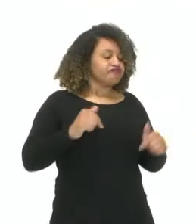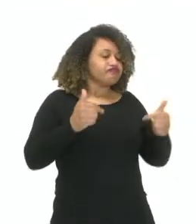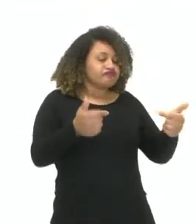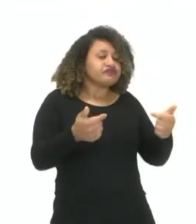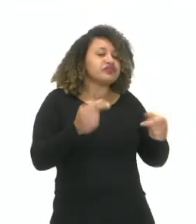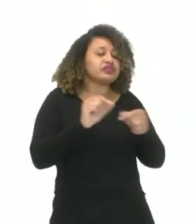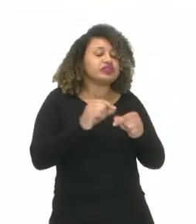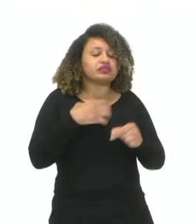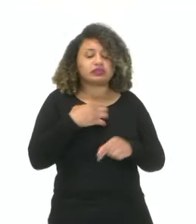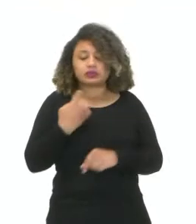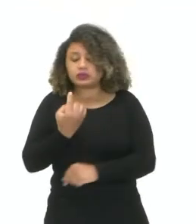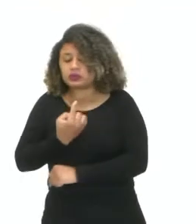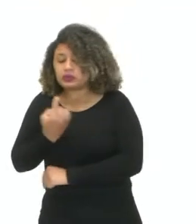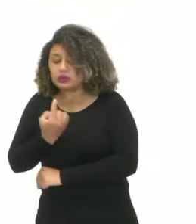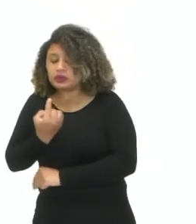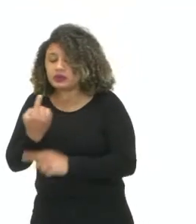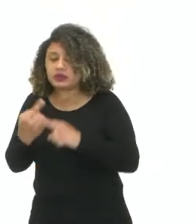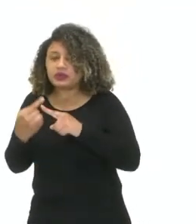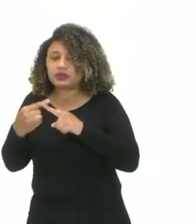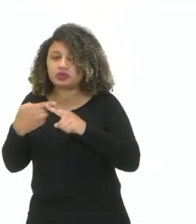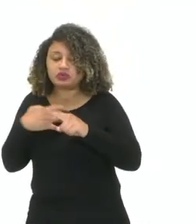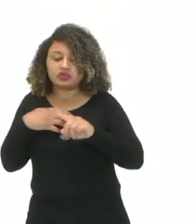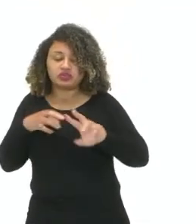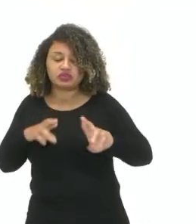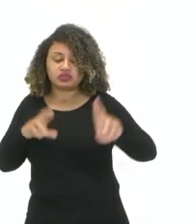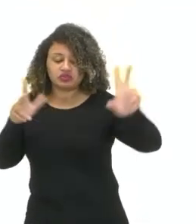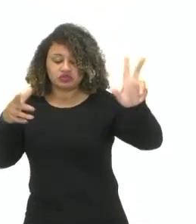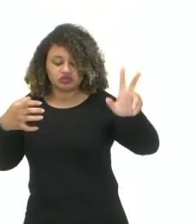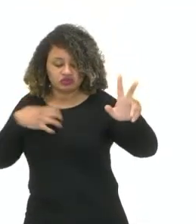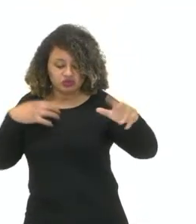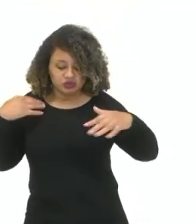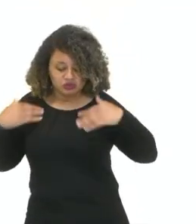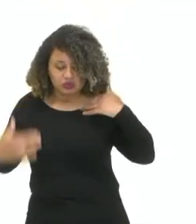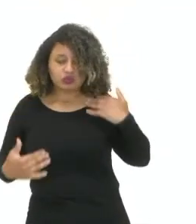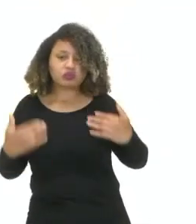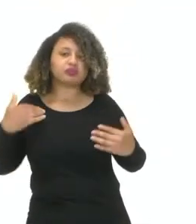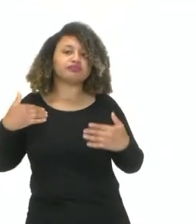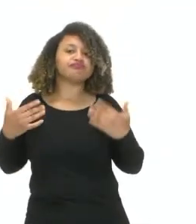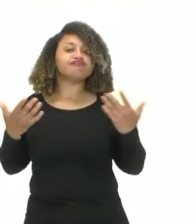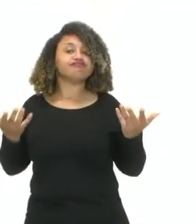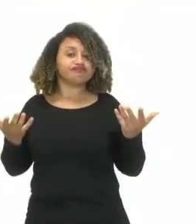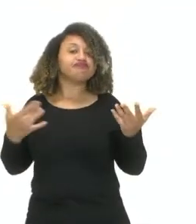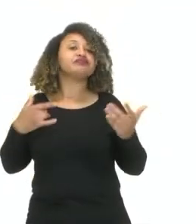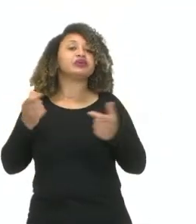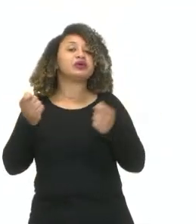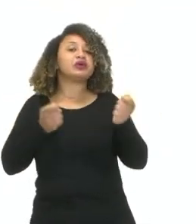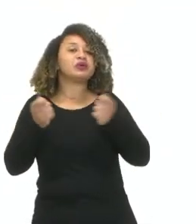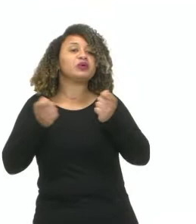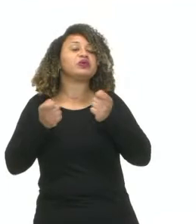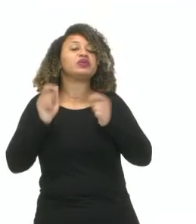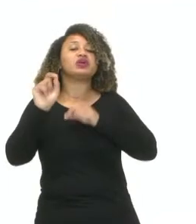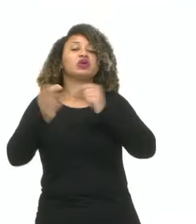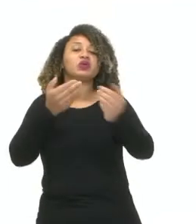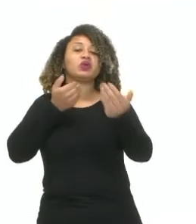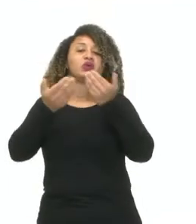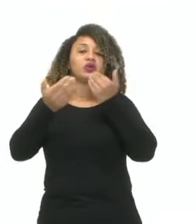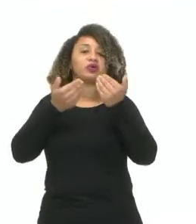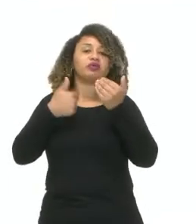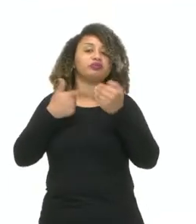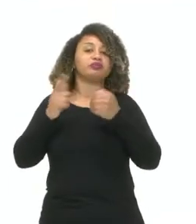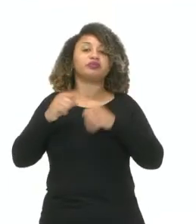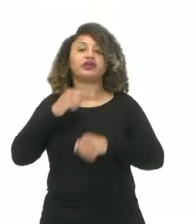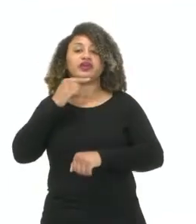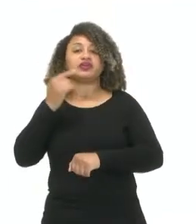tornando-se solitárias por estarem conformadas com sua forma física e controlando os alimentos que ingerem para não